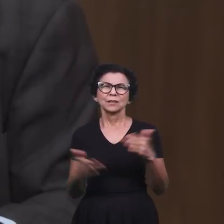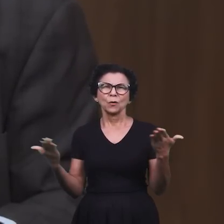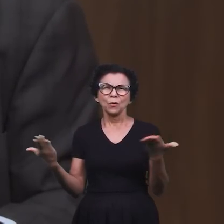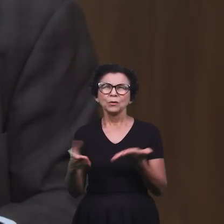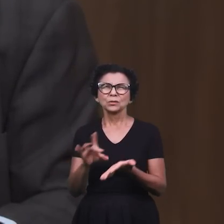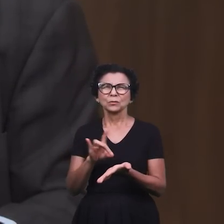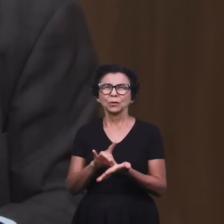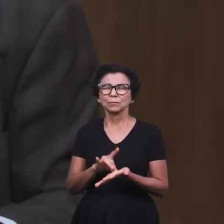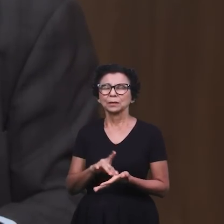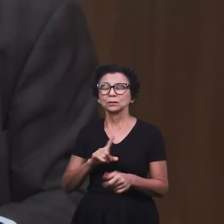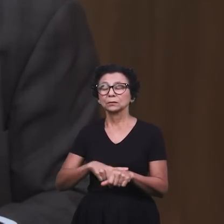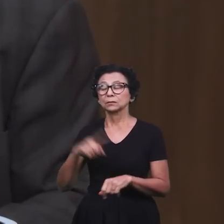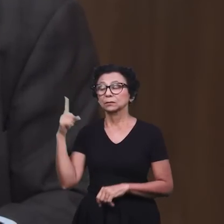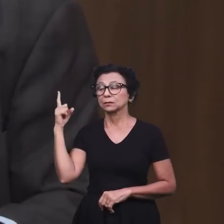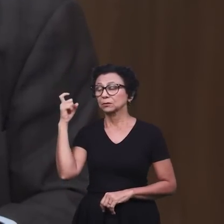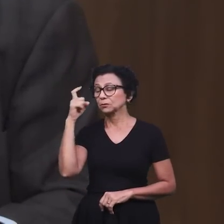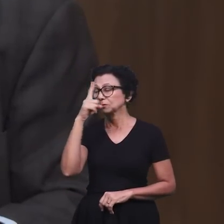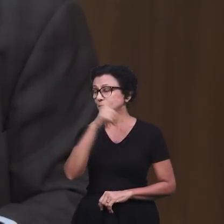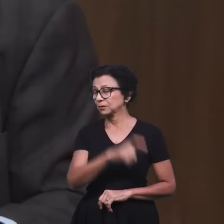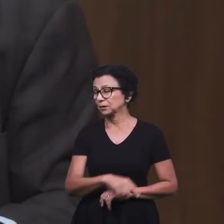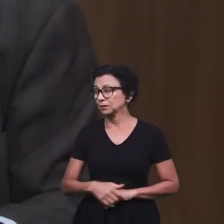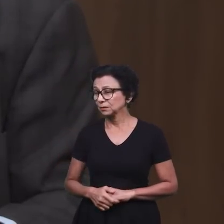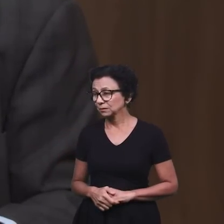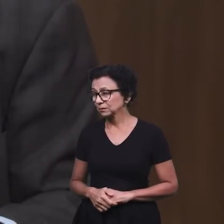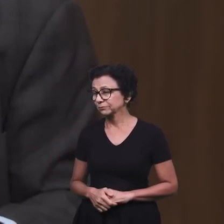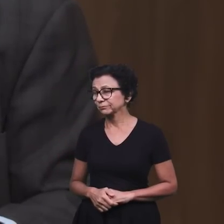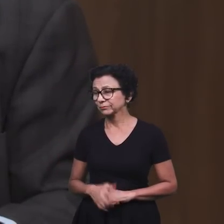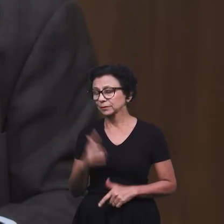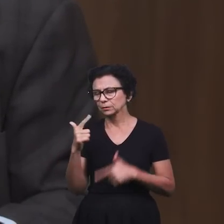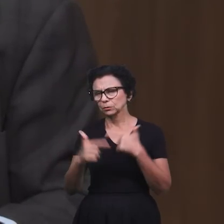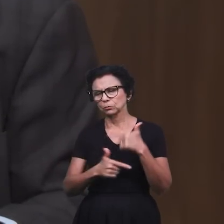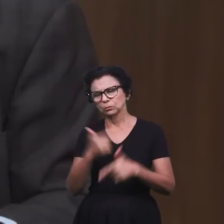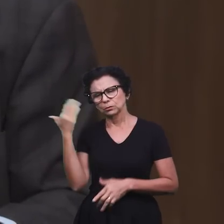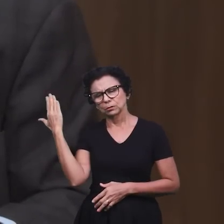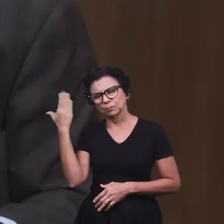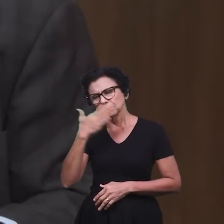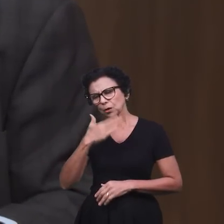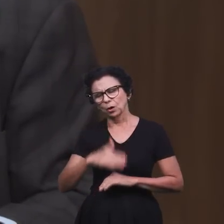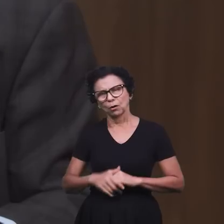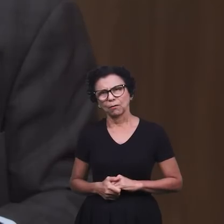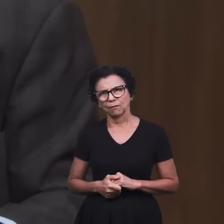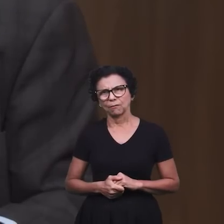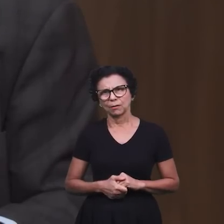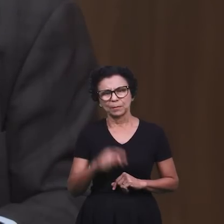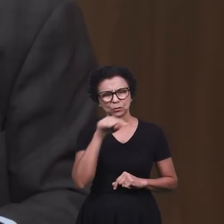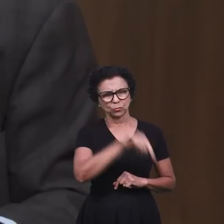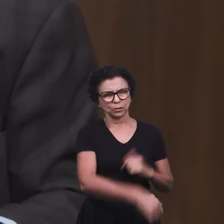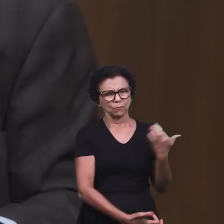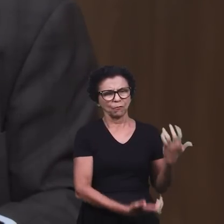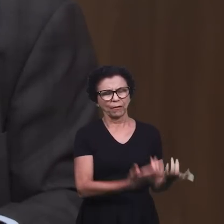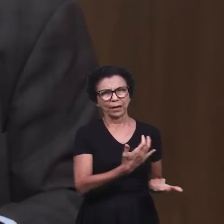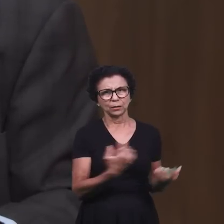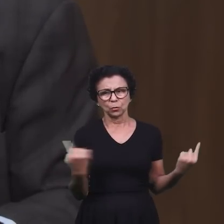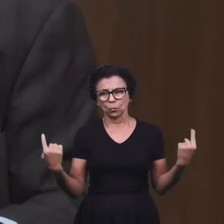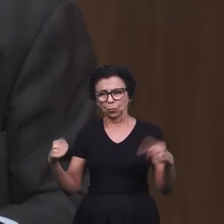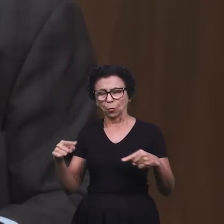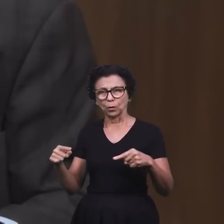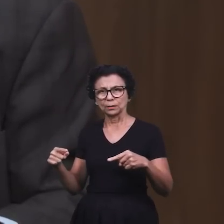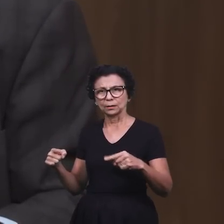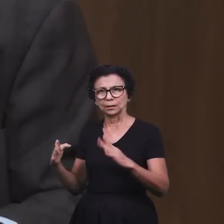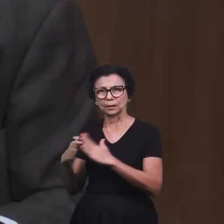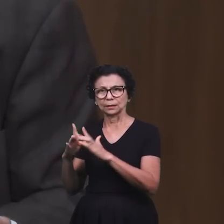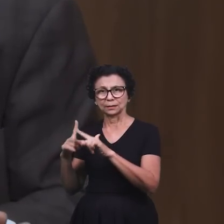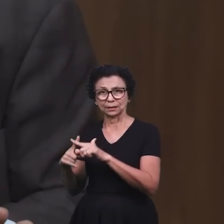difíceis na nossa vida, mas sabemos que as portas do inferno não prevalecem contra a igreja é vencedora, né? A palavra é